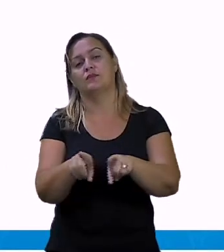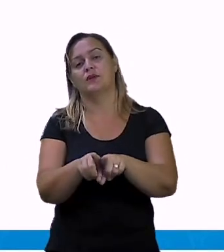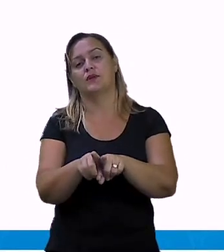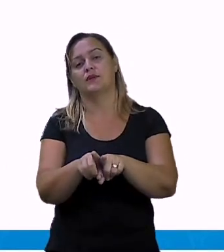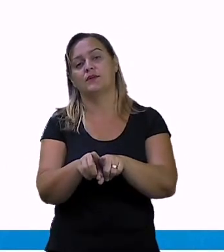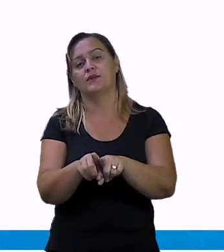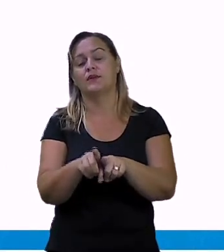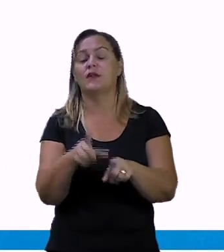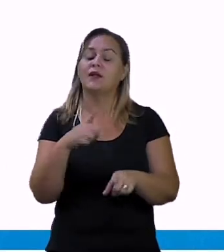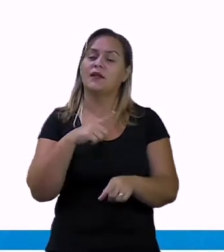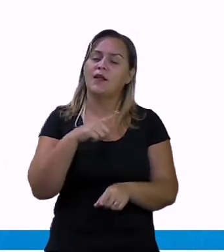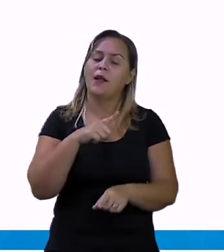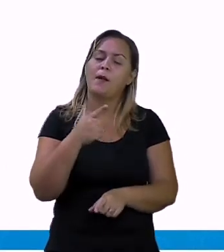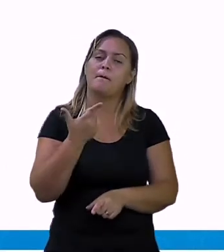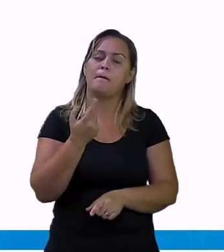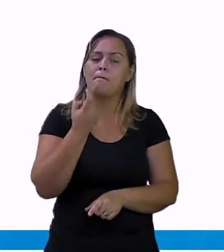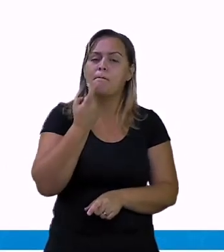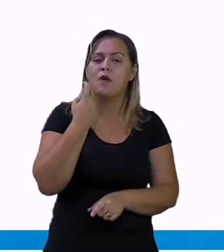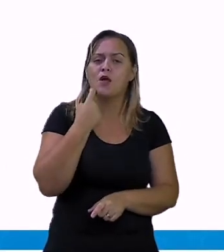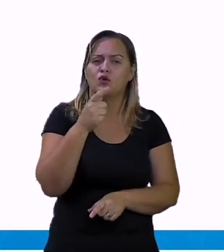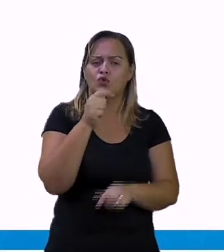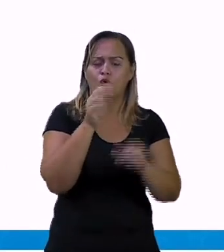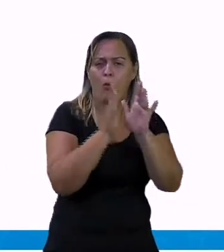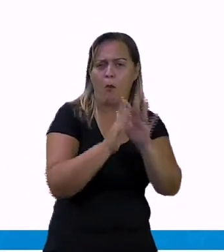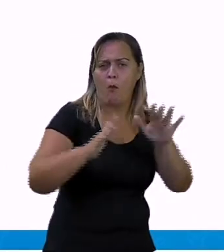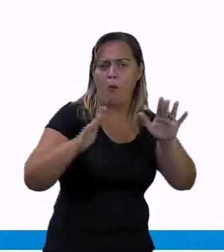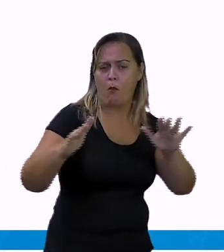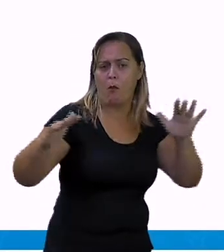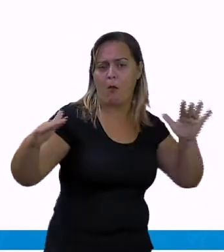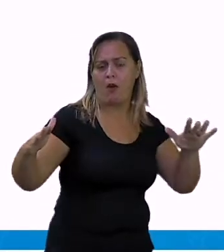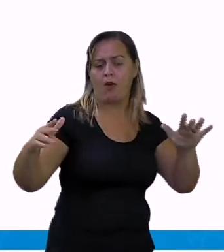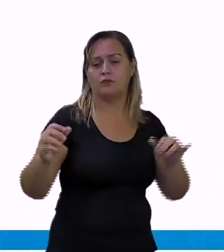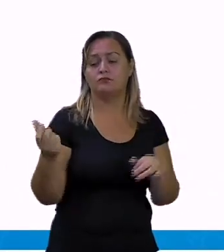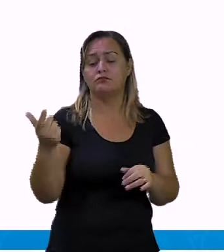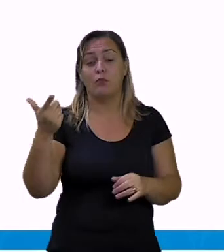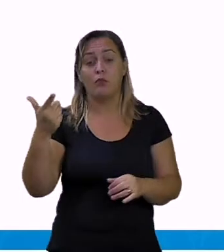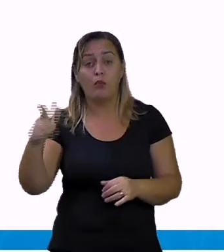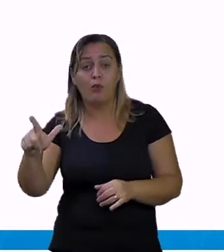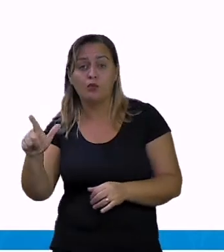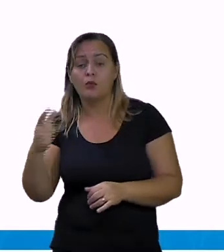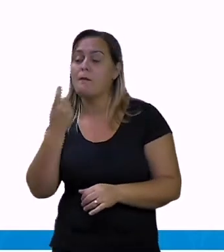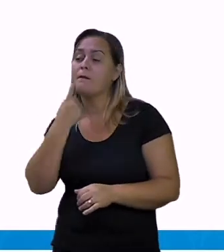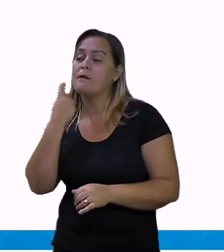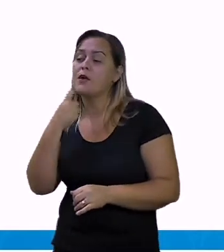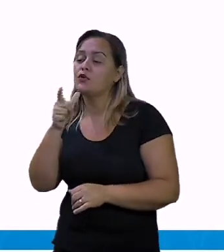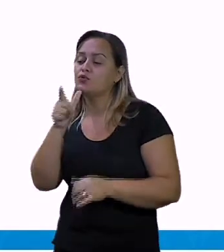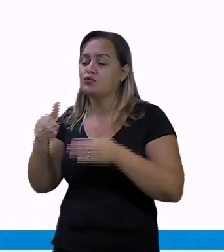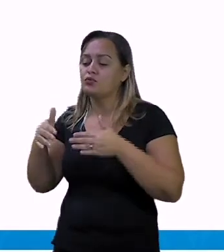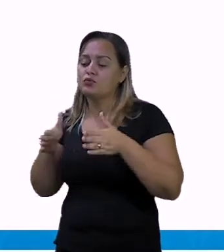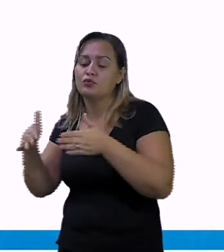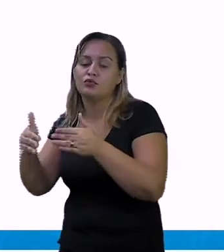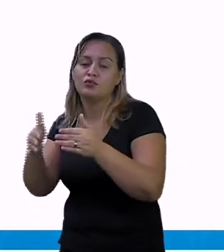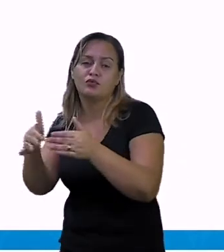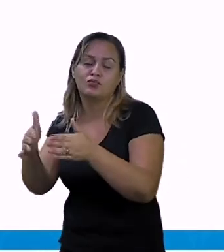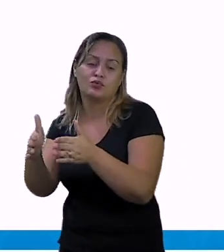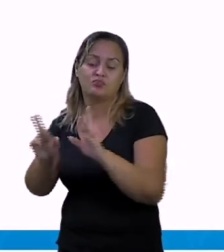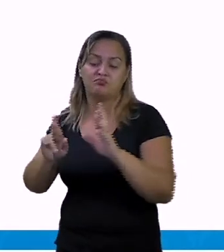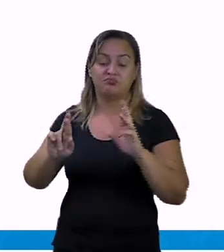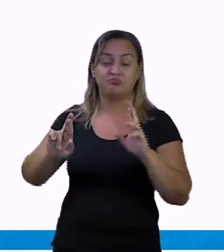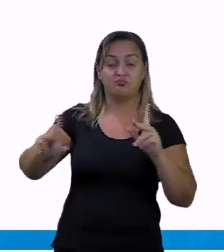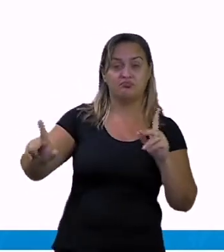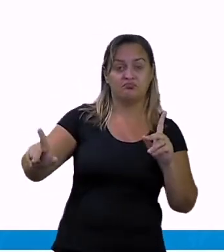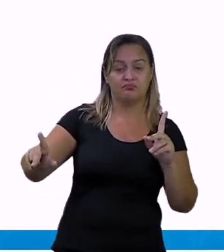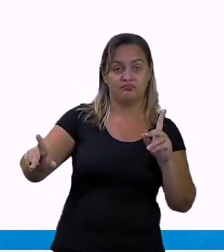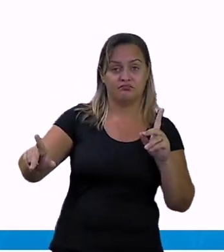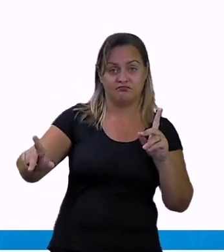salgada, peixe de água doce. Qual a diferença entre eles? Quais são as características que diferem um